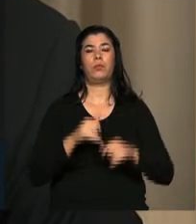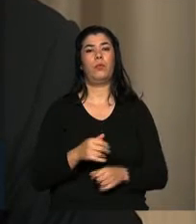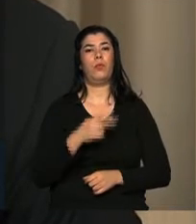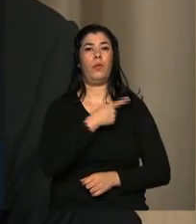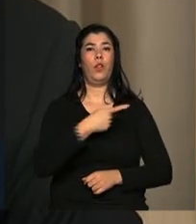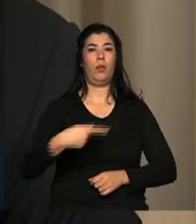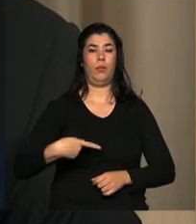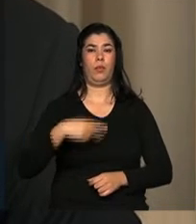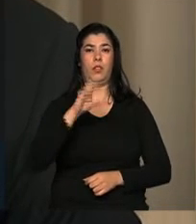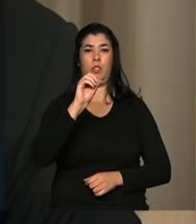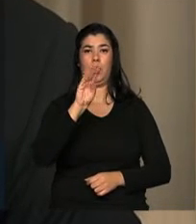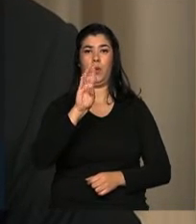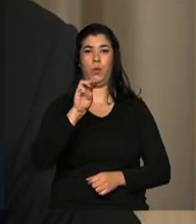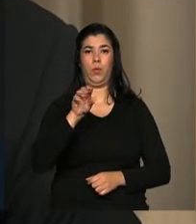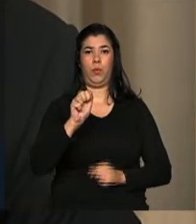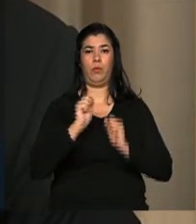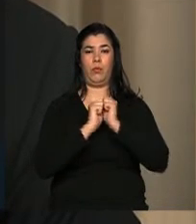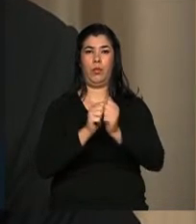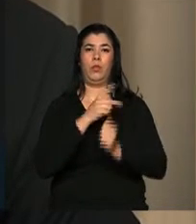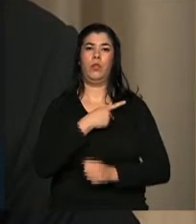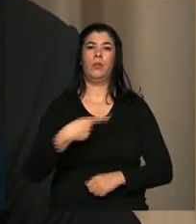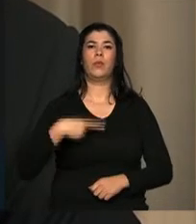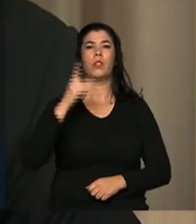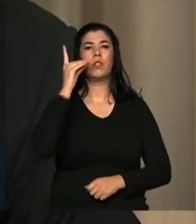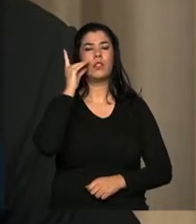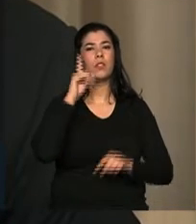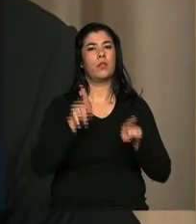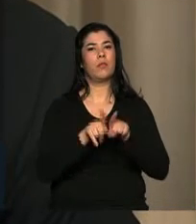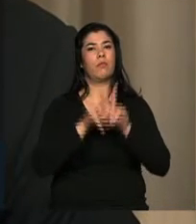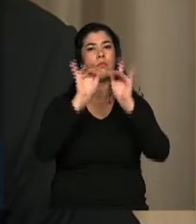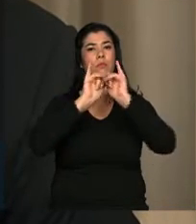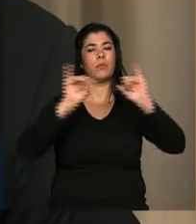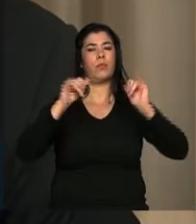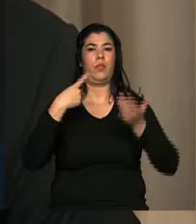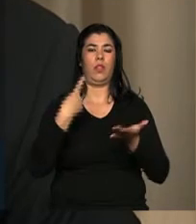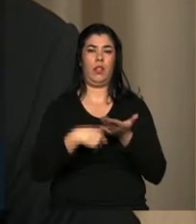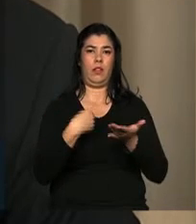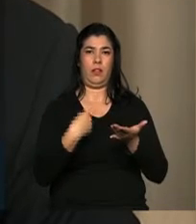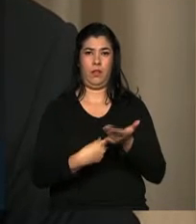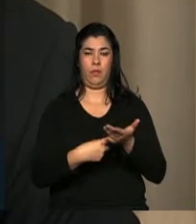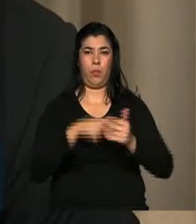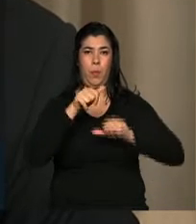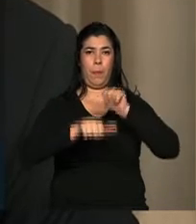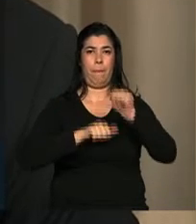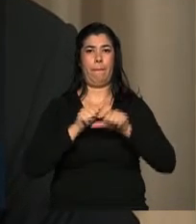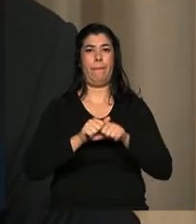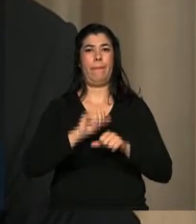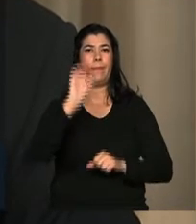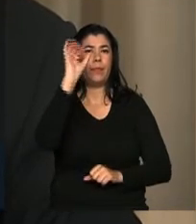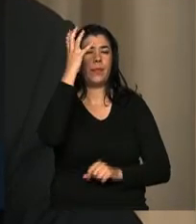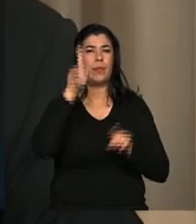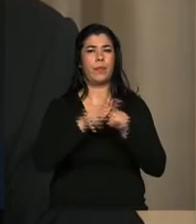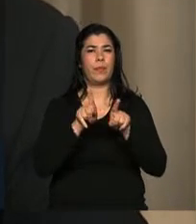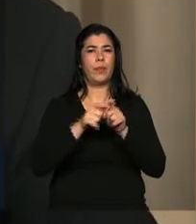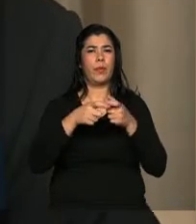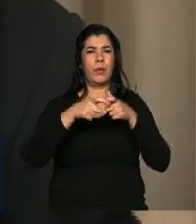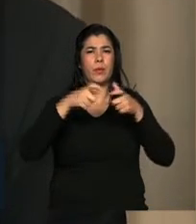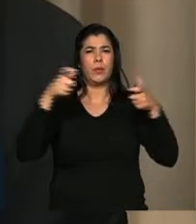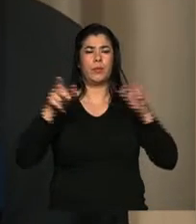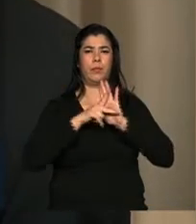Rousseff anunciaram hoje um acordo sobre mudança climática enormemente